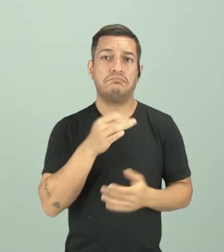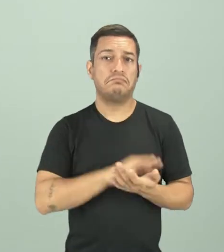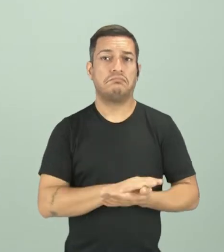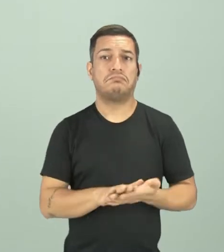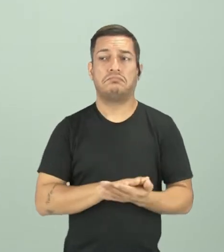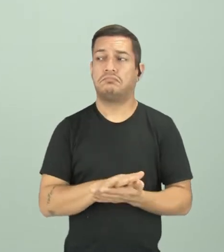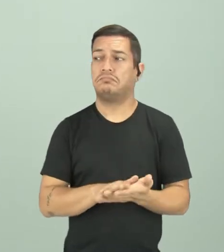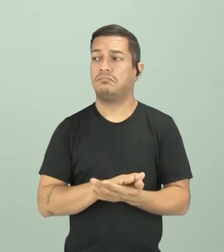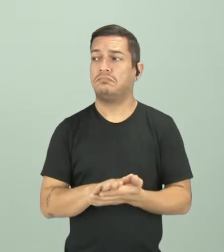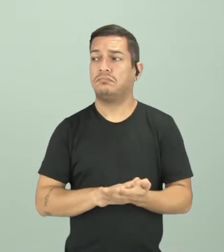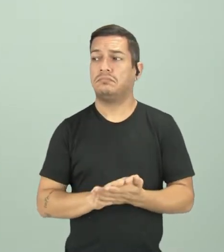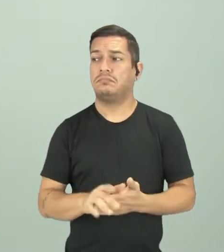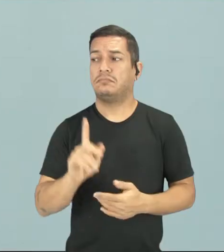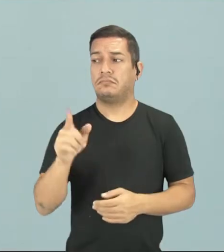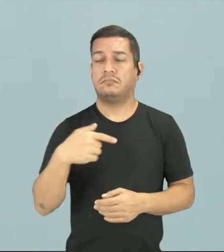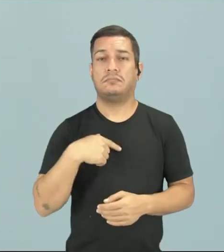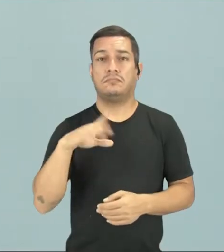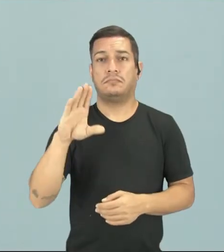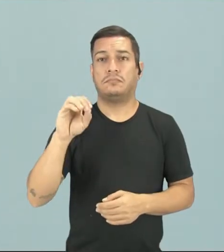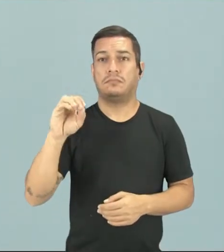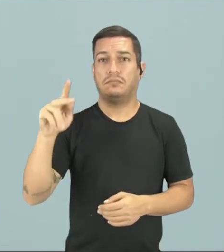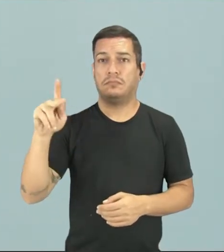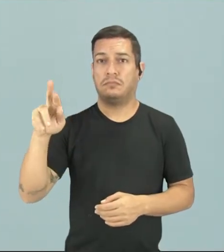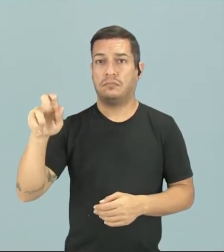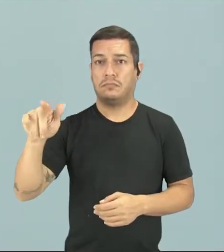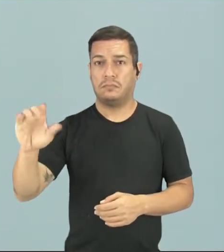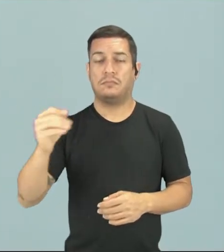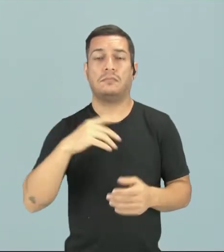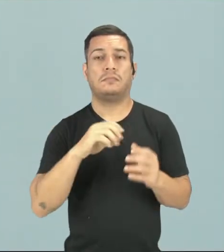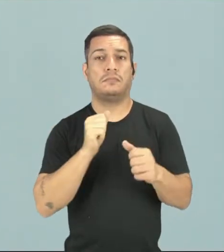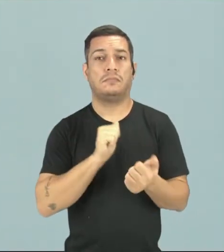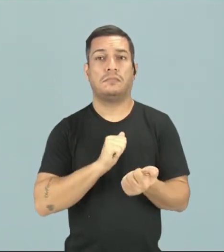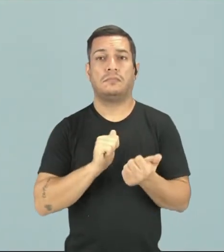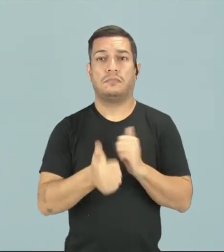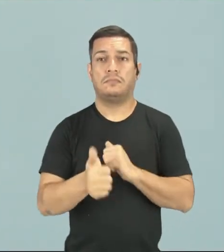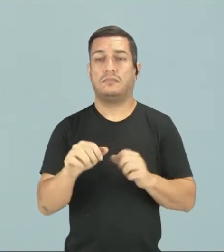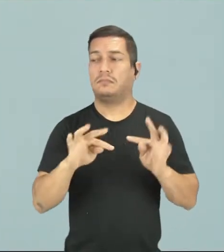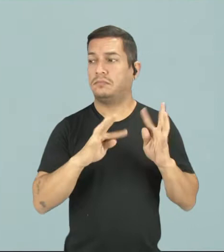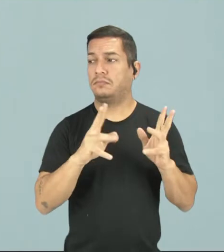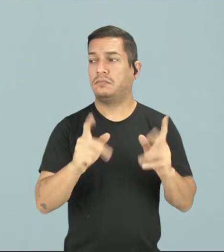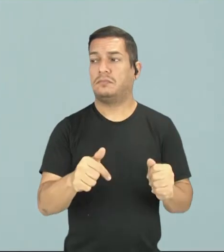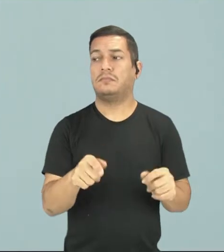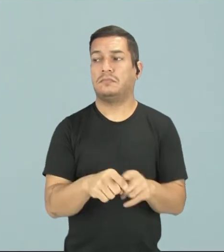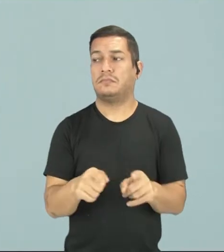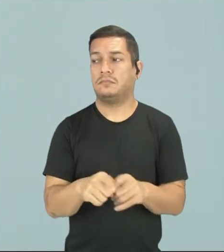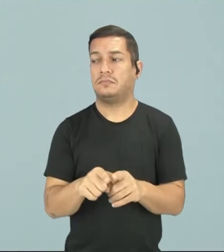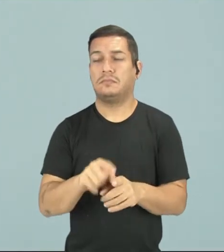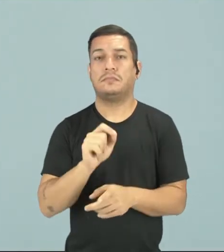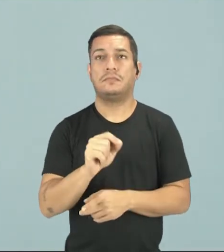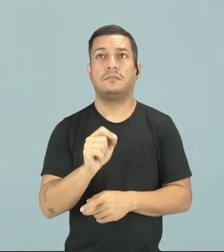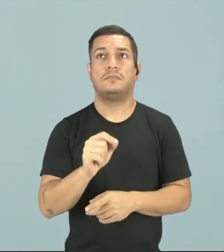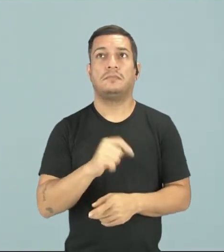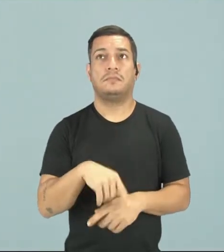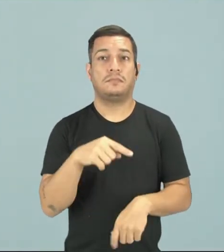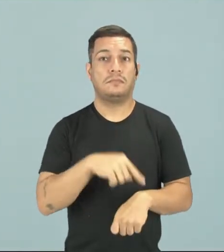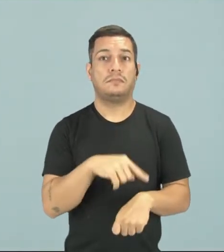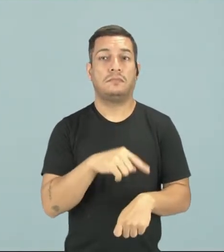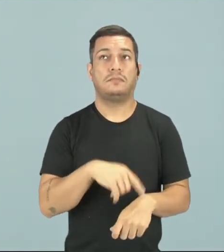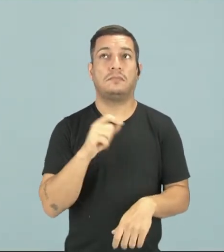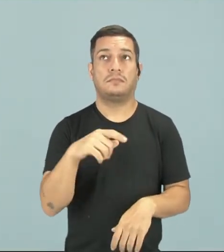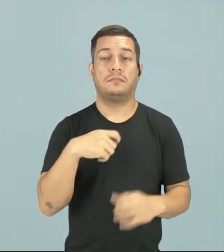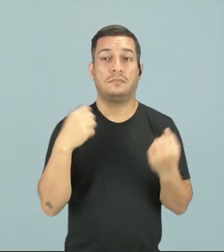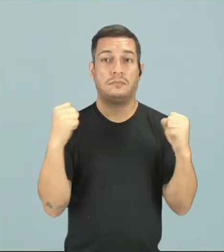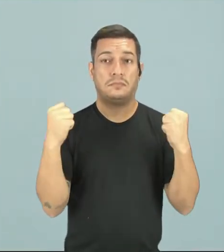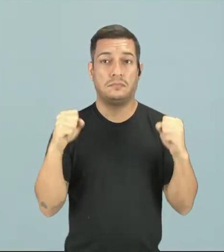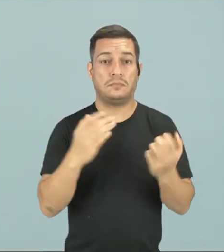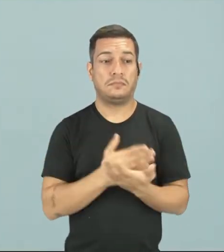demais tendências, de cooperação, de esporte para todos, da questão da diversidade. Esse é um momento que a educação